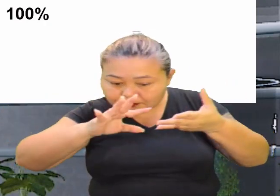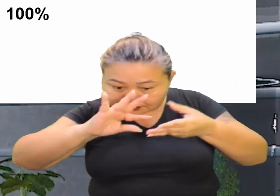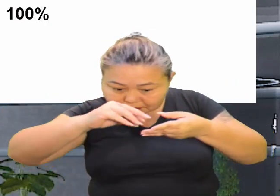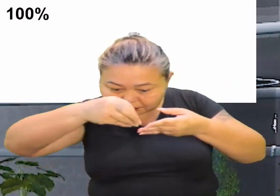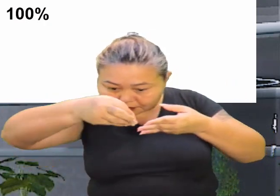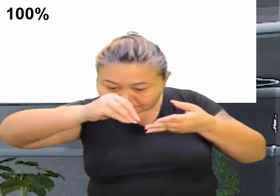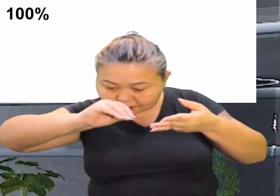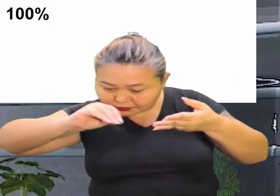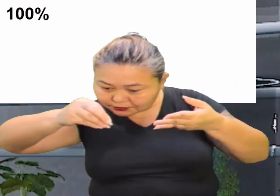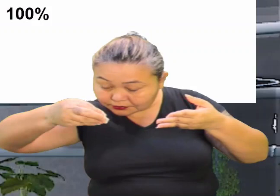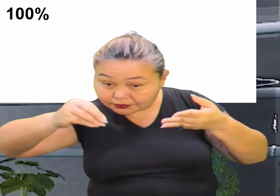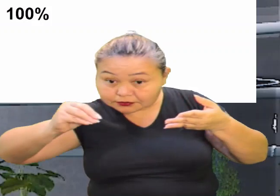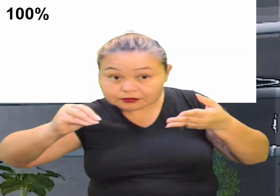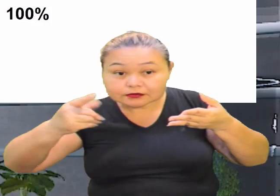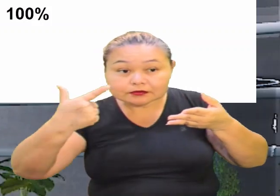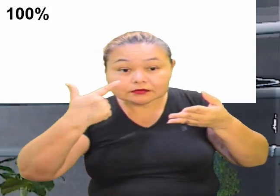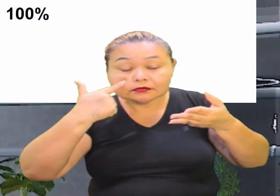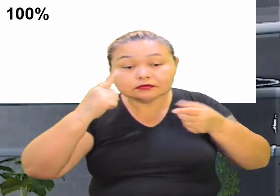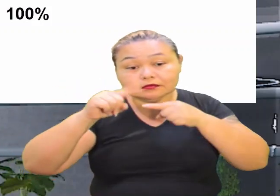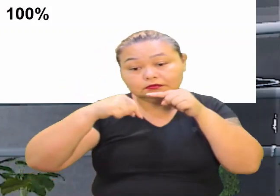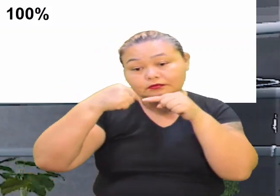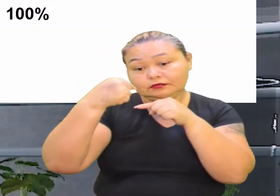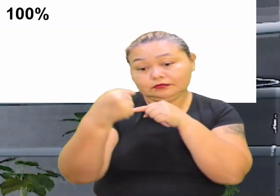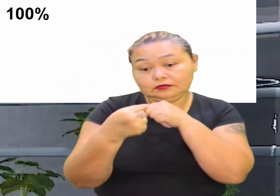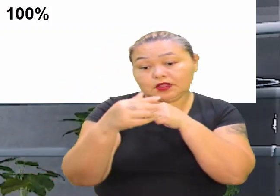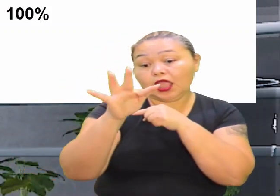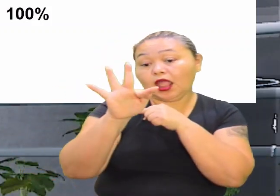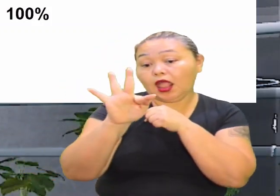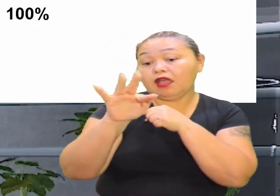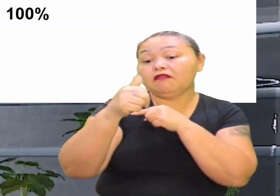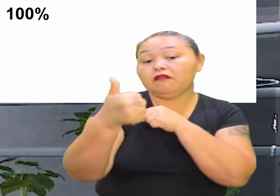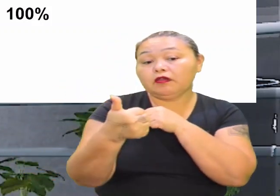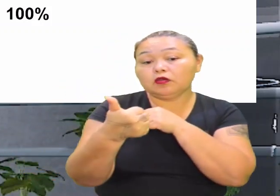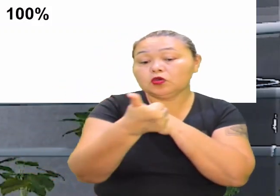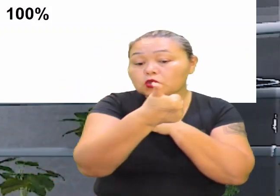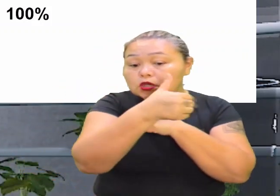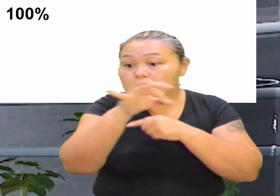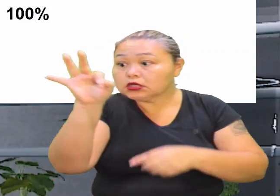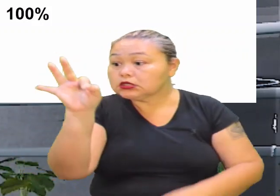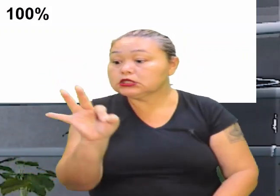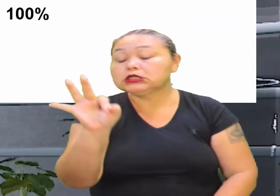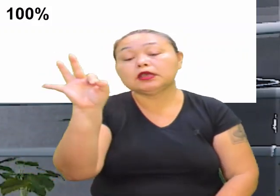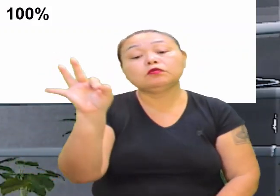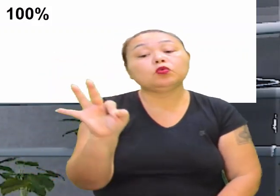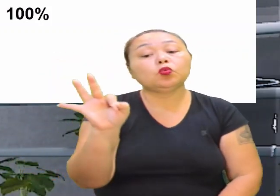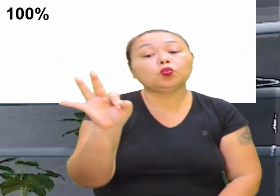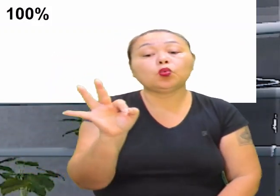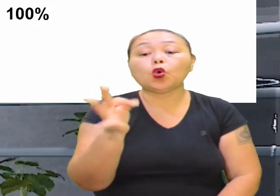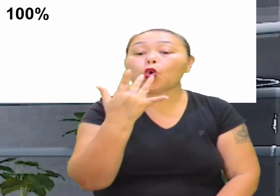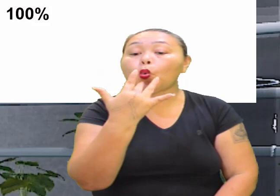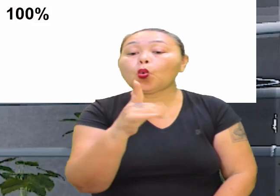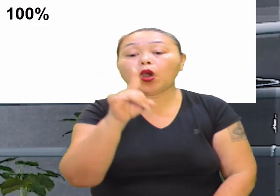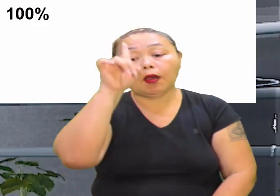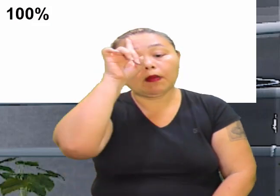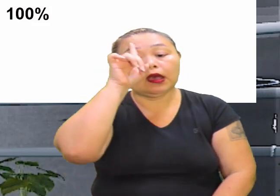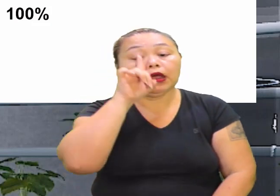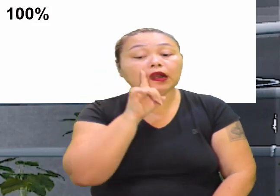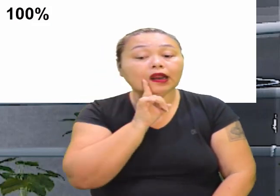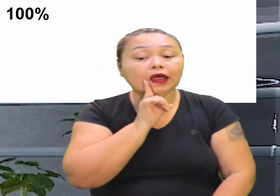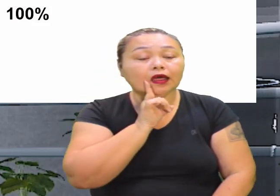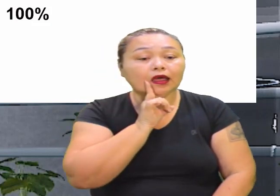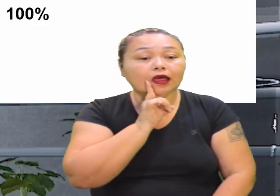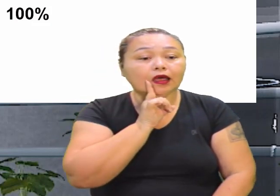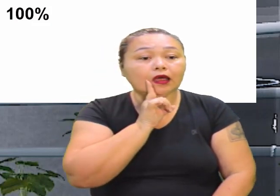vagens, geração F1, 100% de quê? Cor amarela. Então,